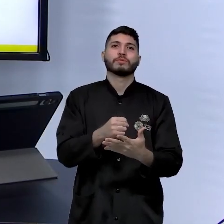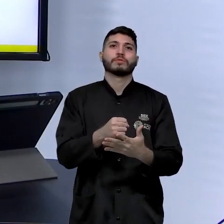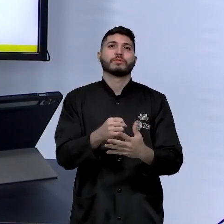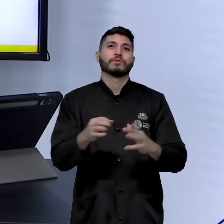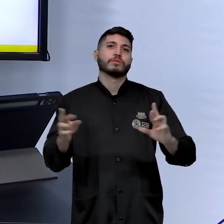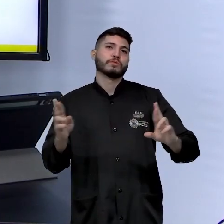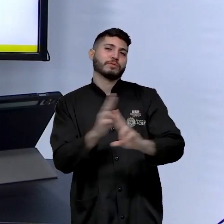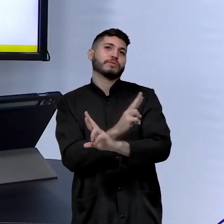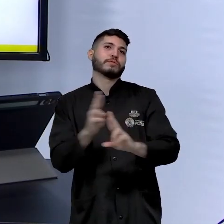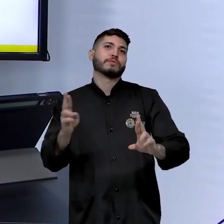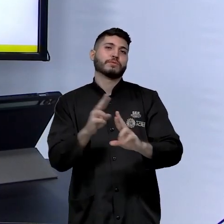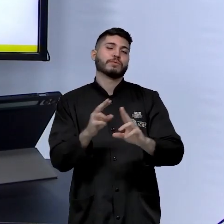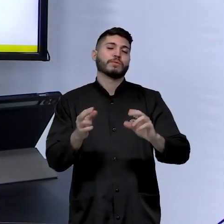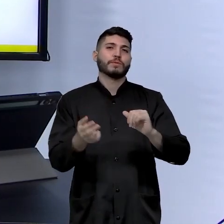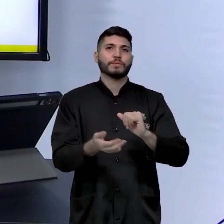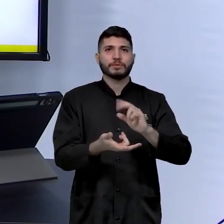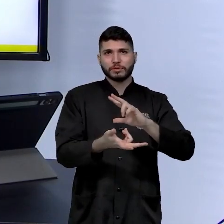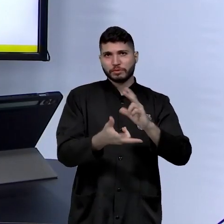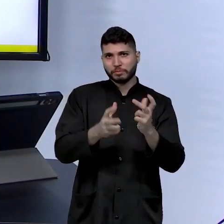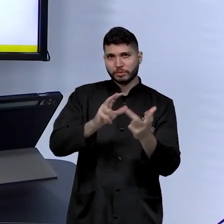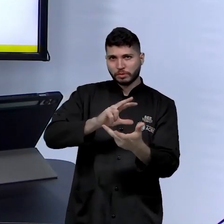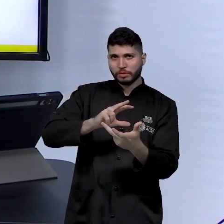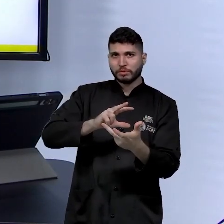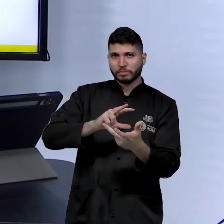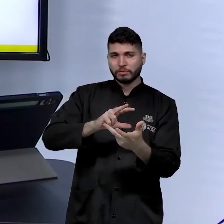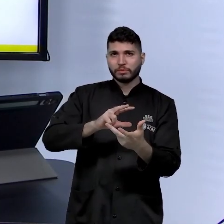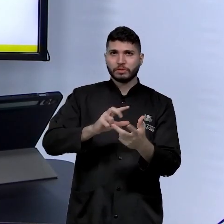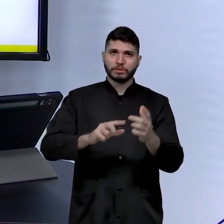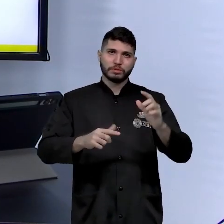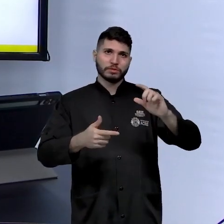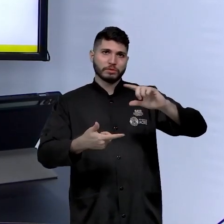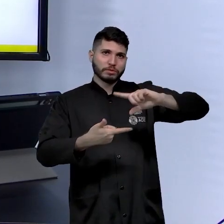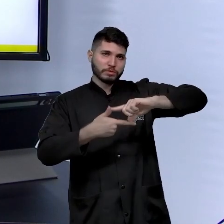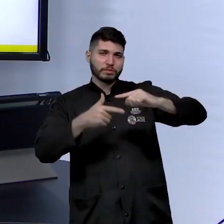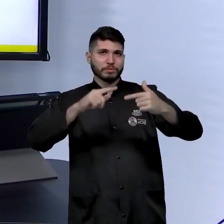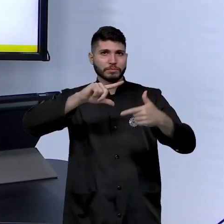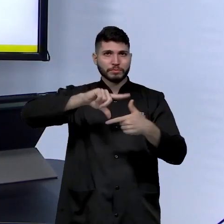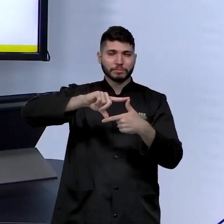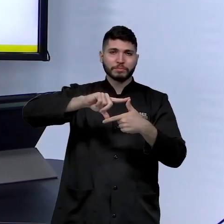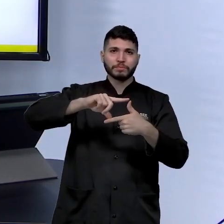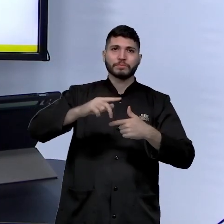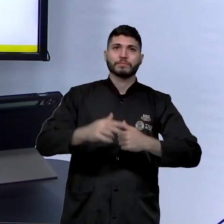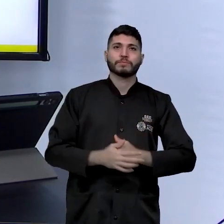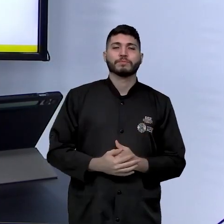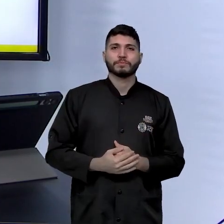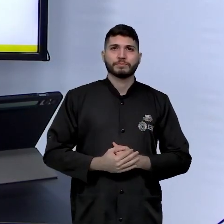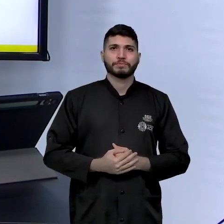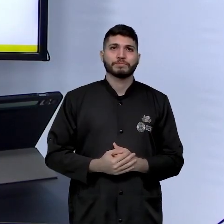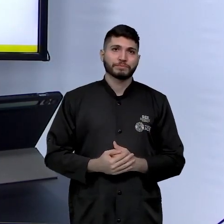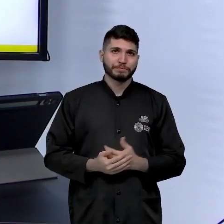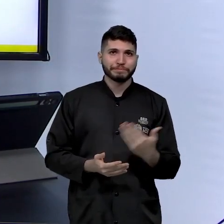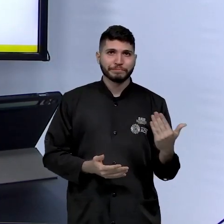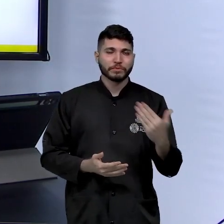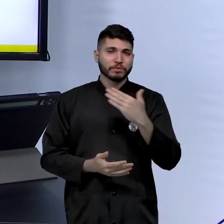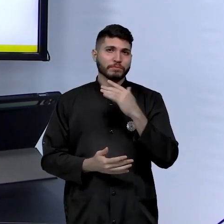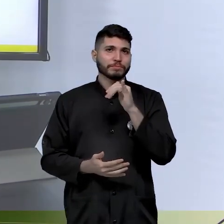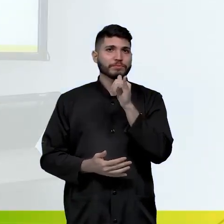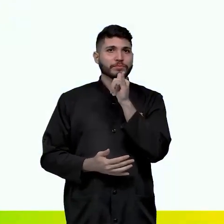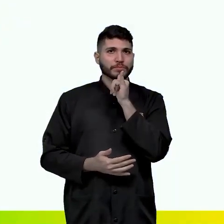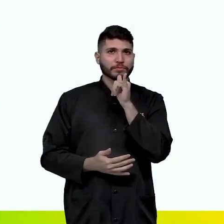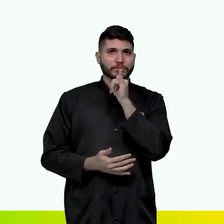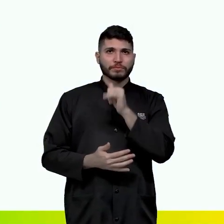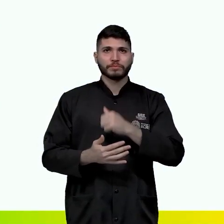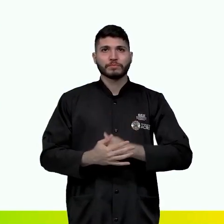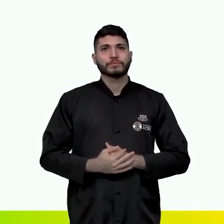redondos. Agora que nós temos uma ideia do porquê isso é importante, vamos fazer alguns exemplos.